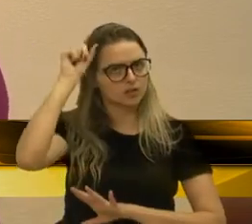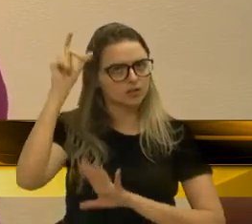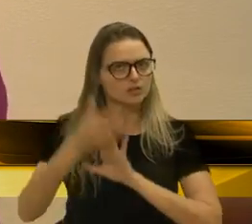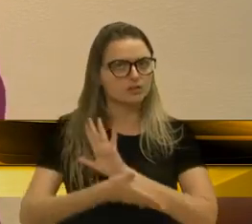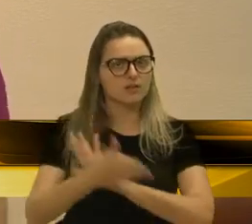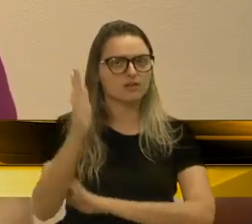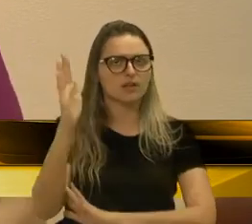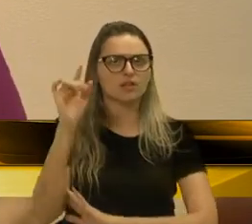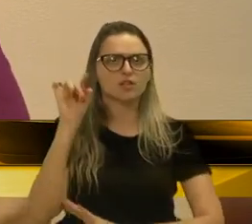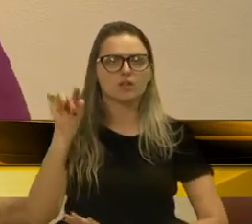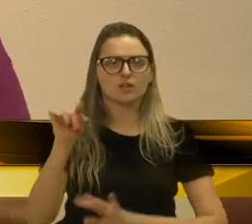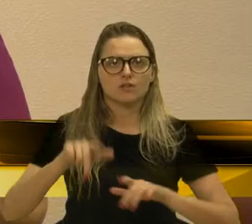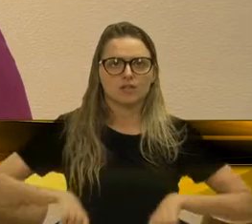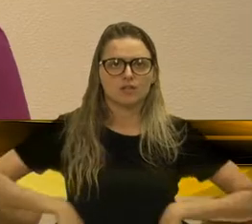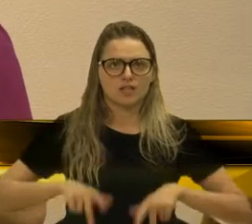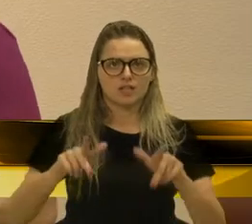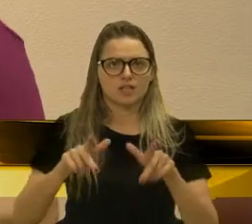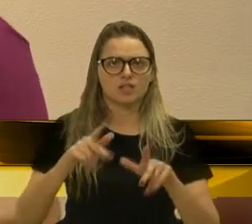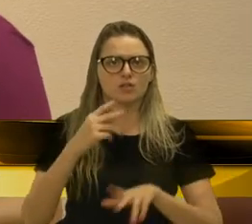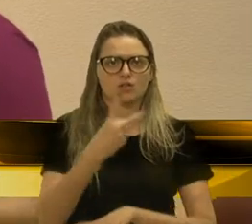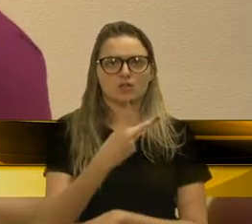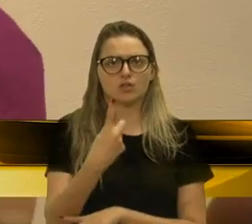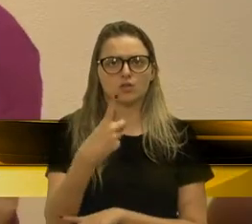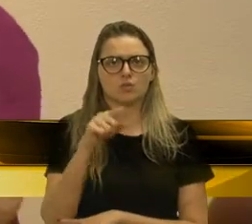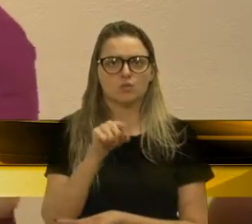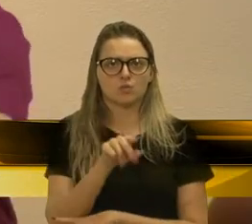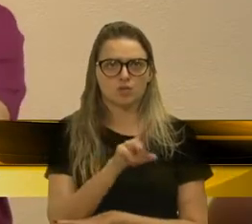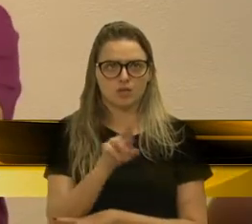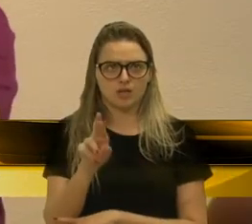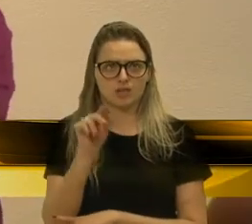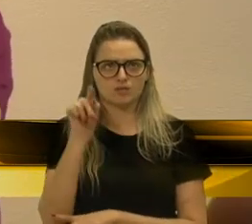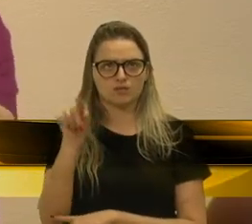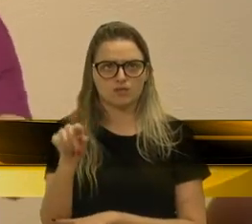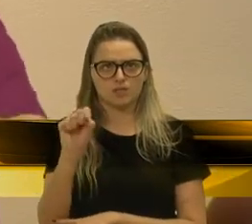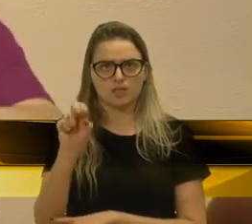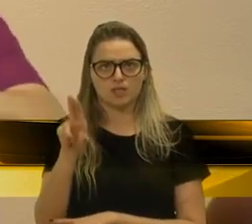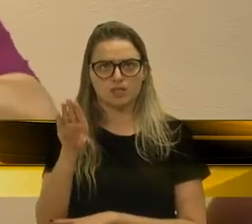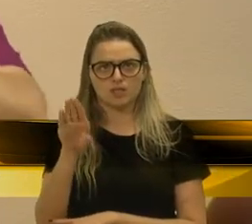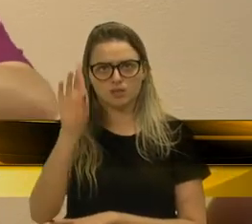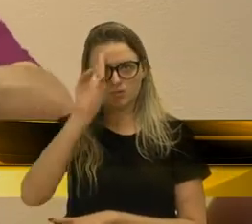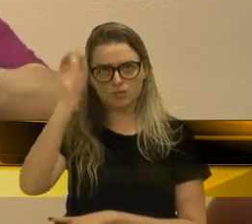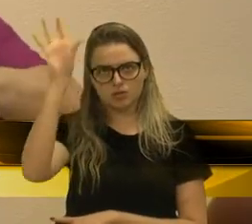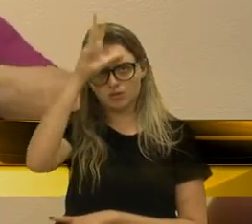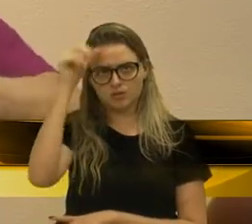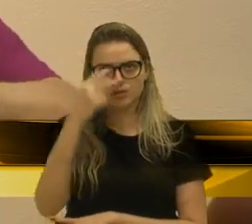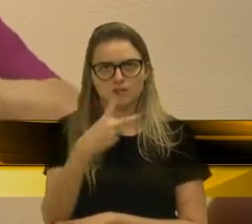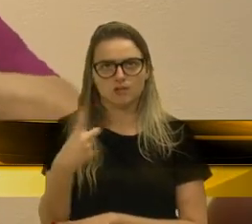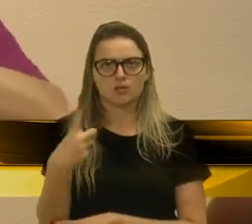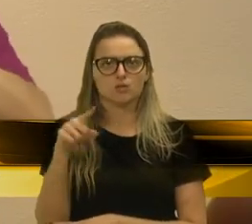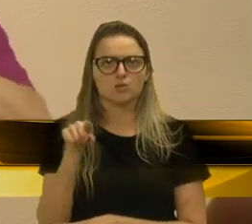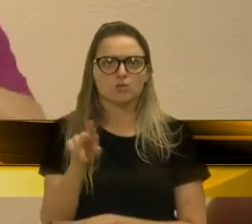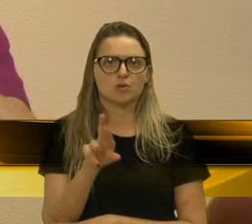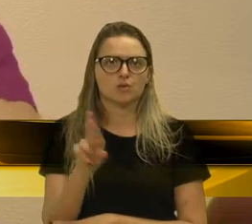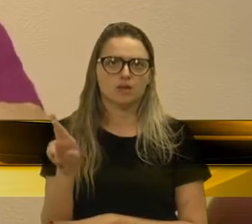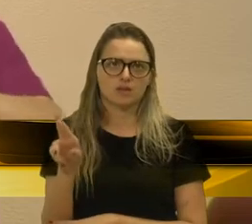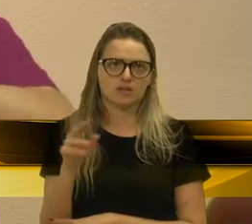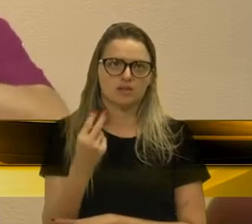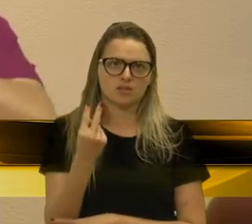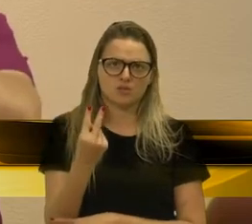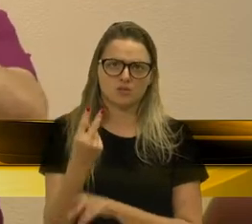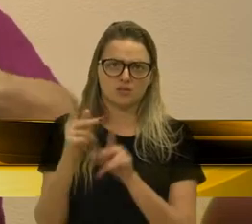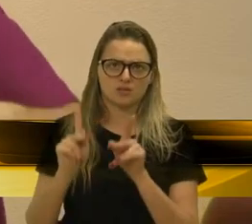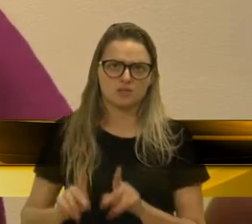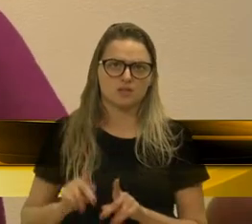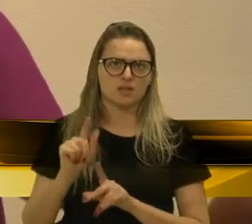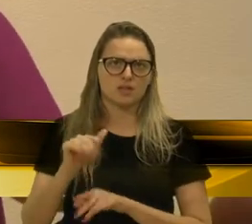viagem, o senhor gastou R$21 mil, o senhor e a subprefeita de Galópolis. R$21 mil é mais, mais do